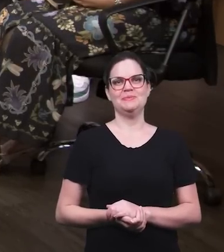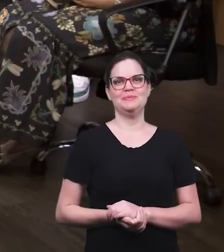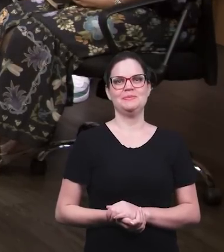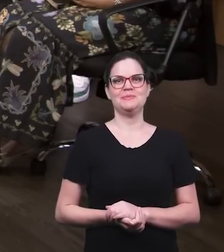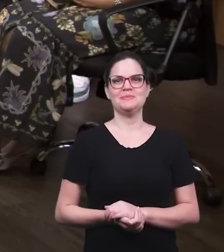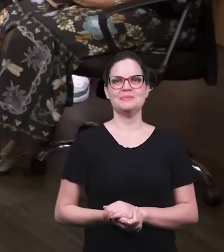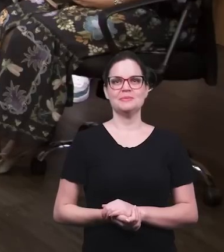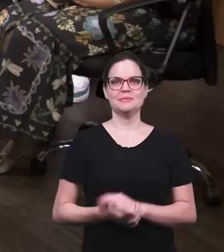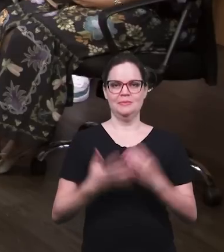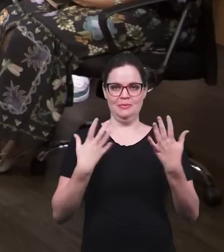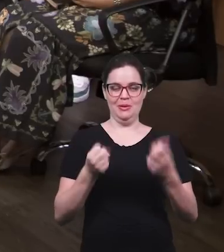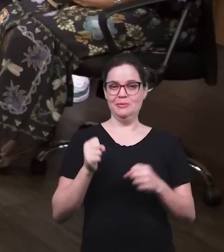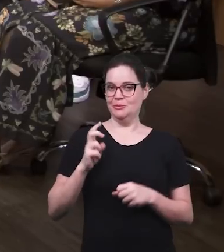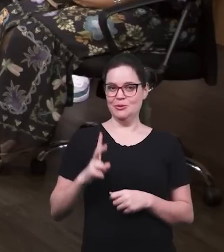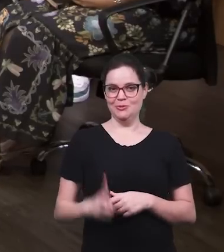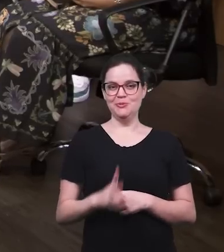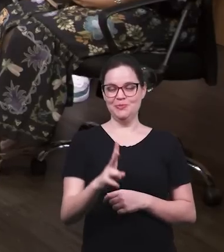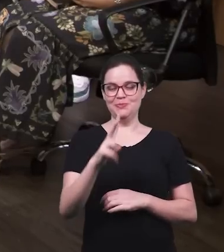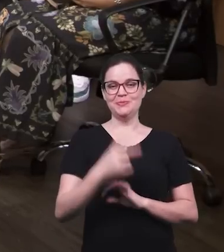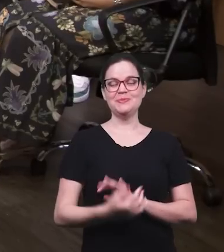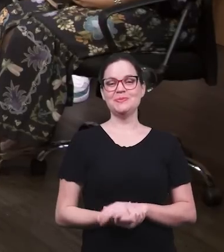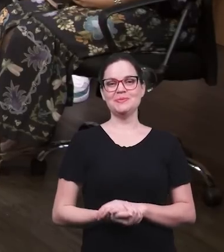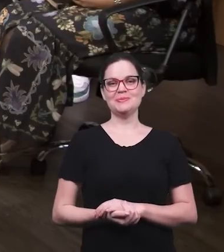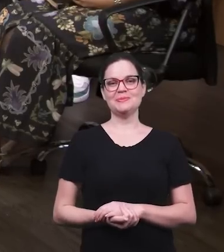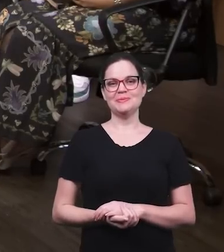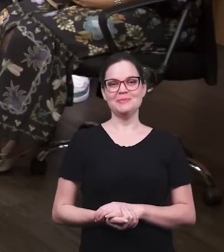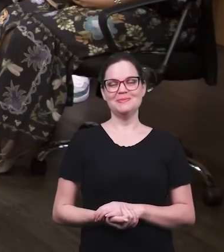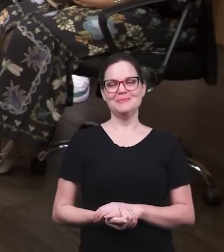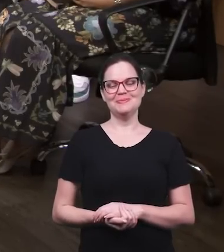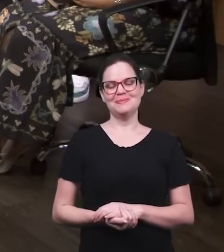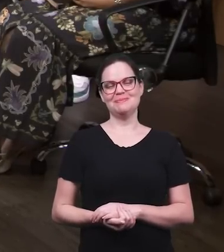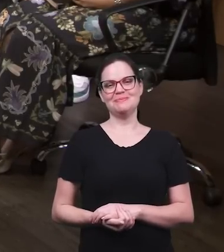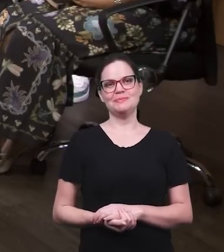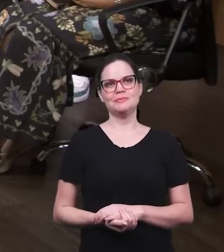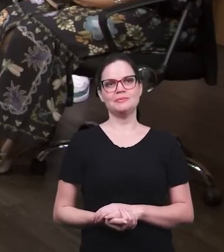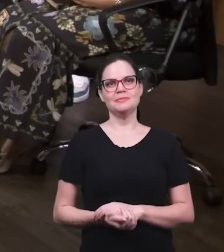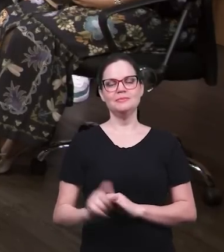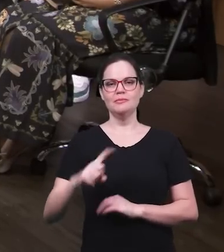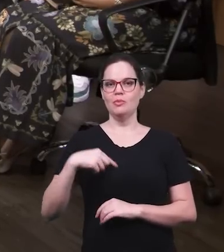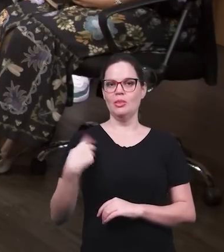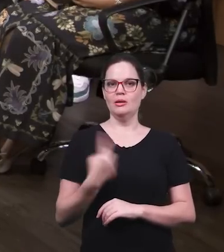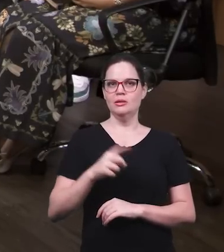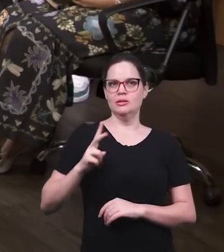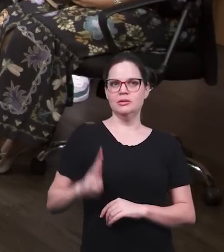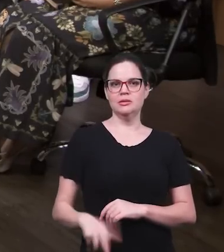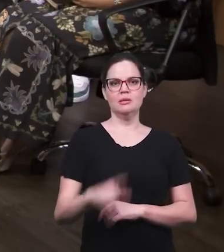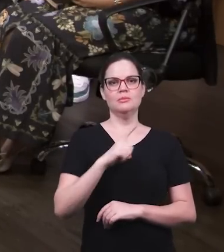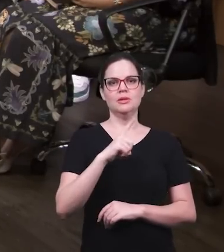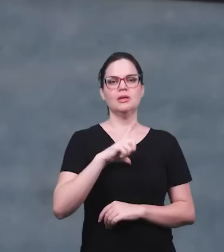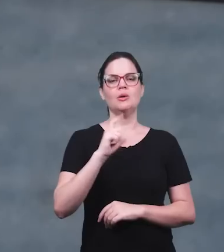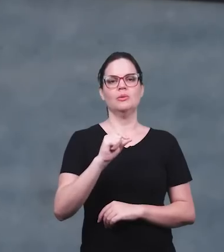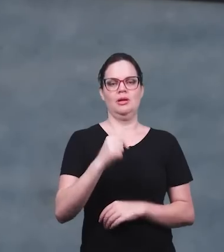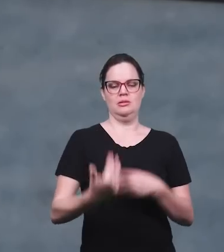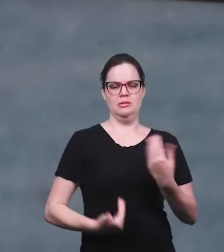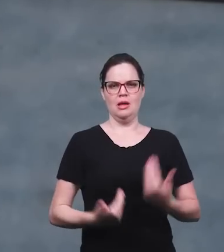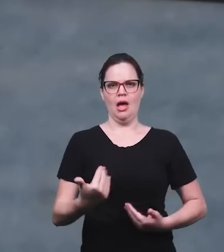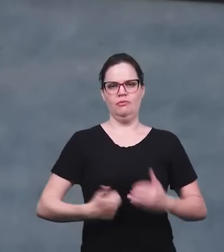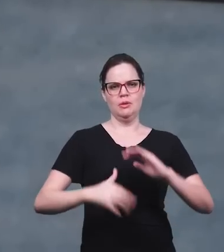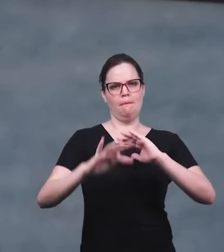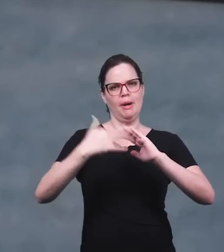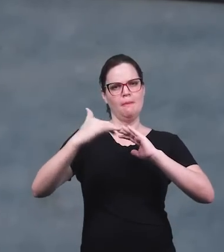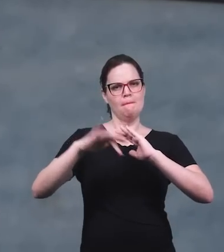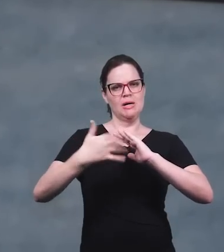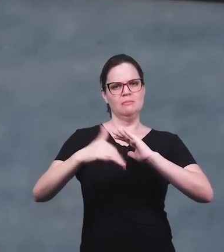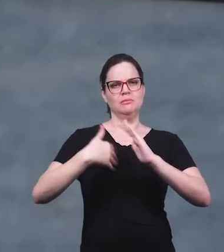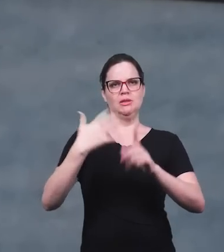Contento. Vamos lá. Vamos seguir aqui com o programa. E é o seguinte, nós sempre temos a participação de